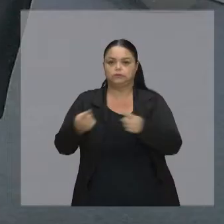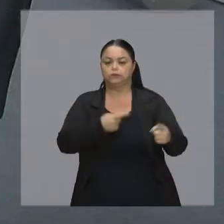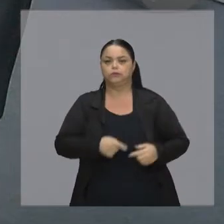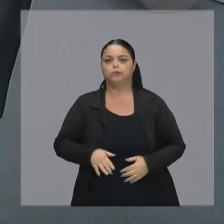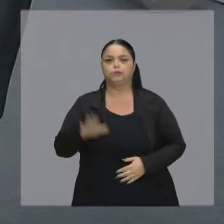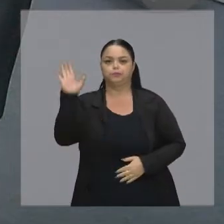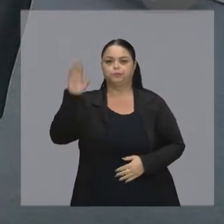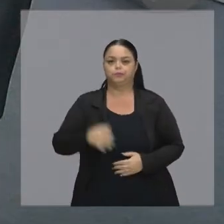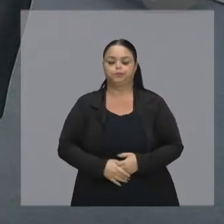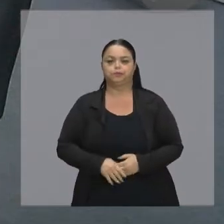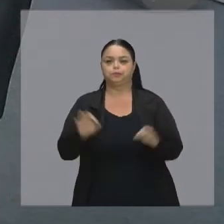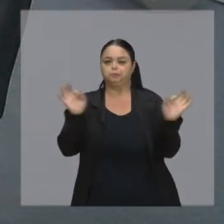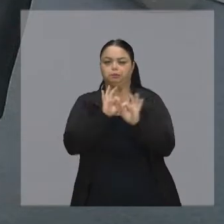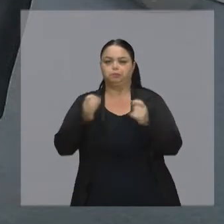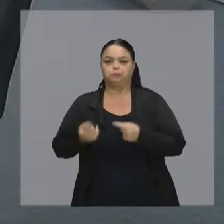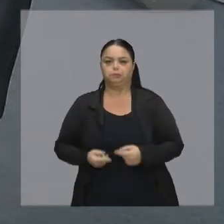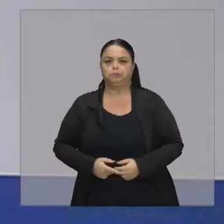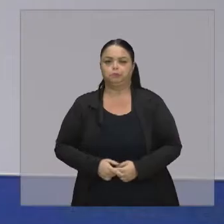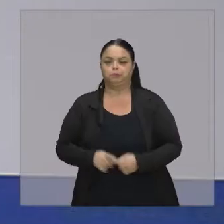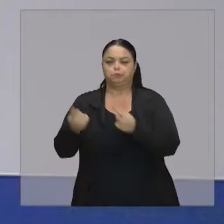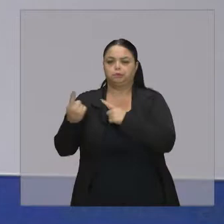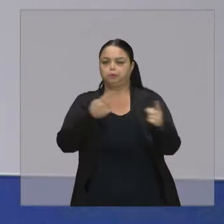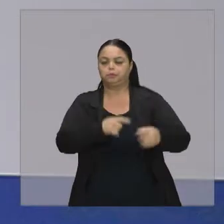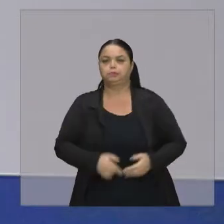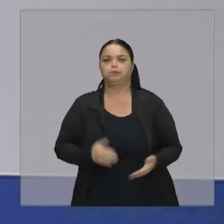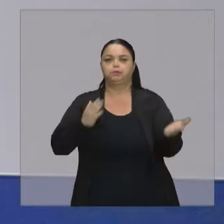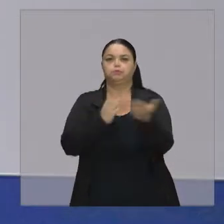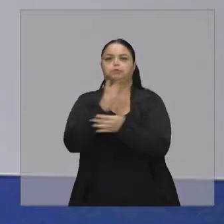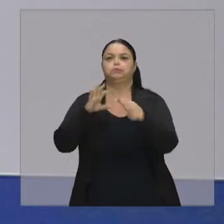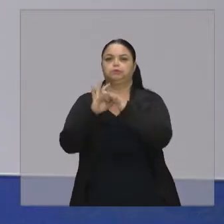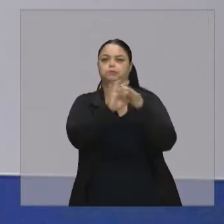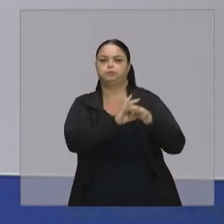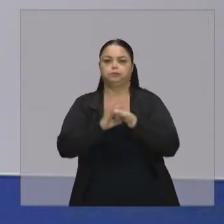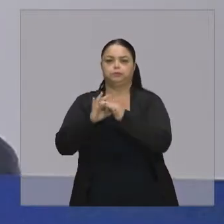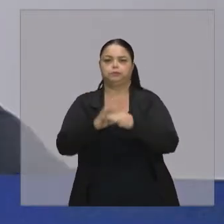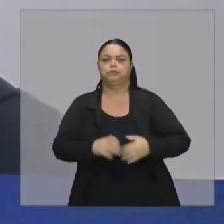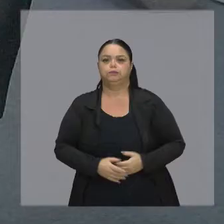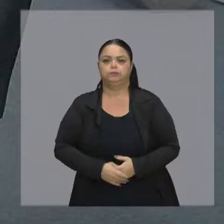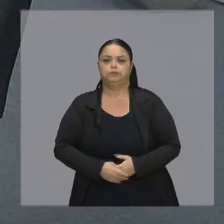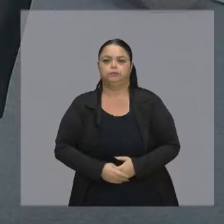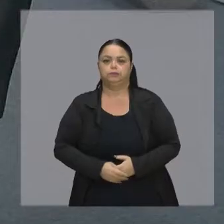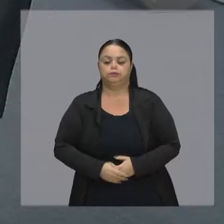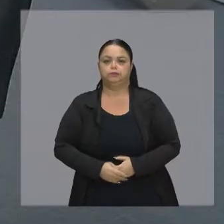se manifestam. Nenhuma manifestação contrária. Aprovado por unanimidade.